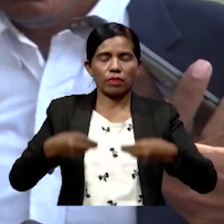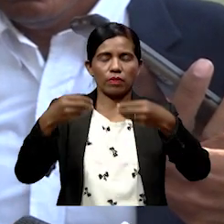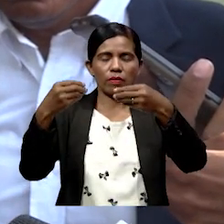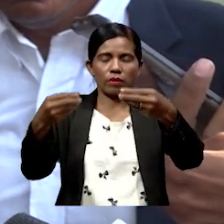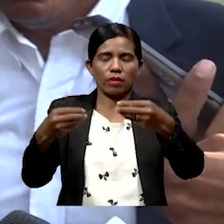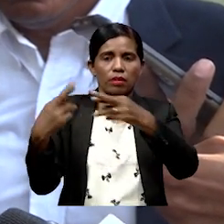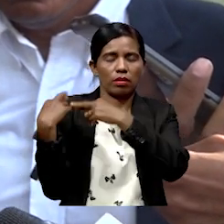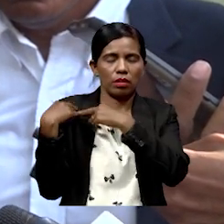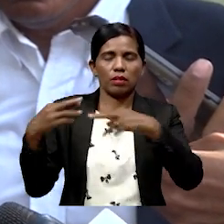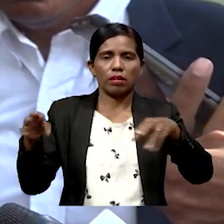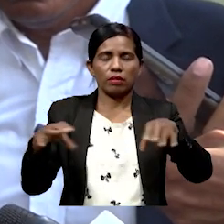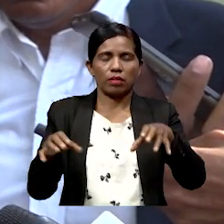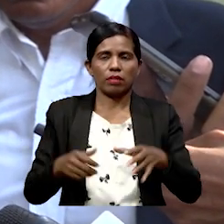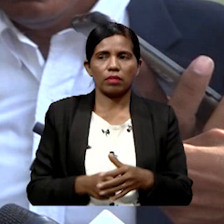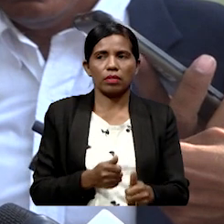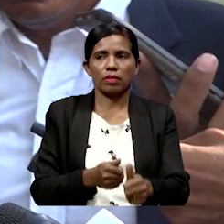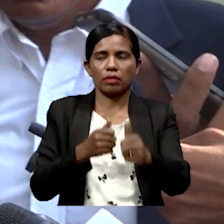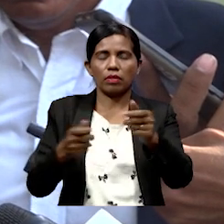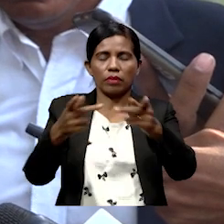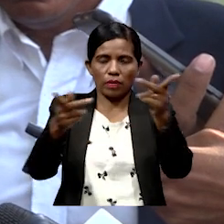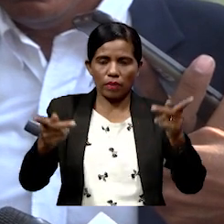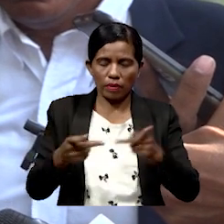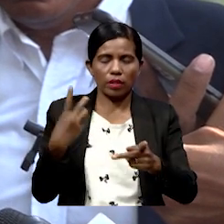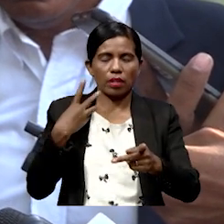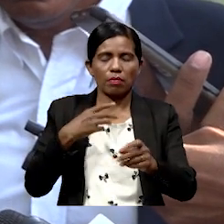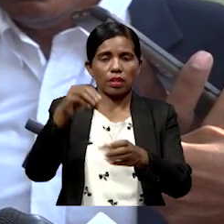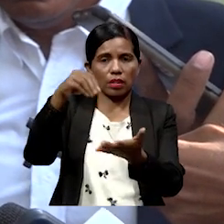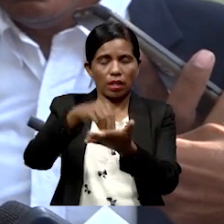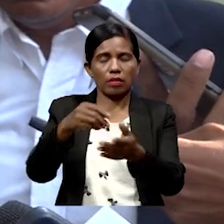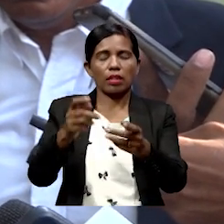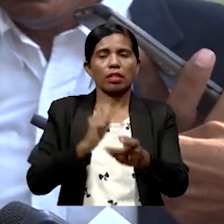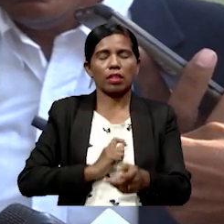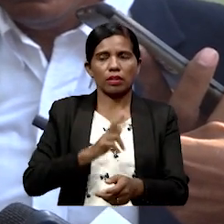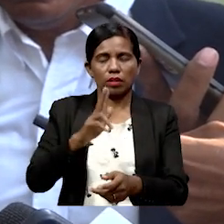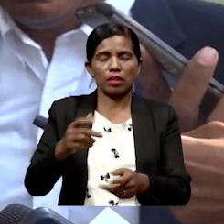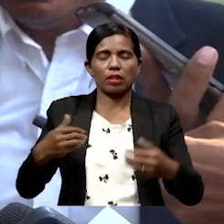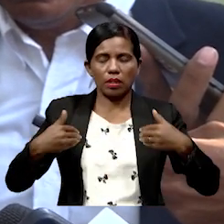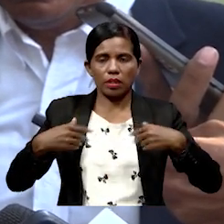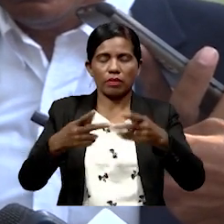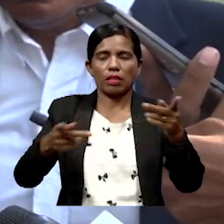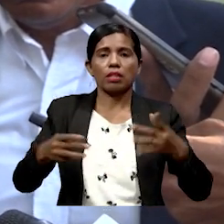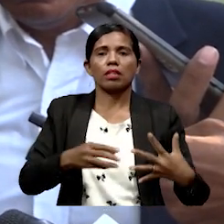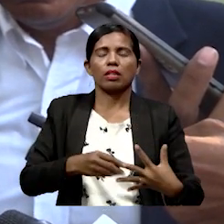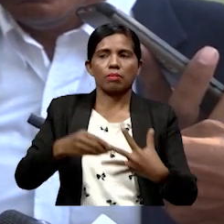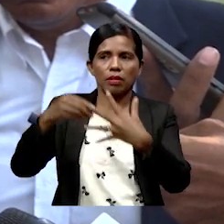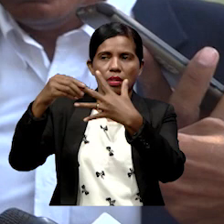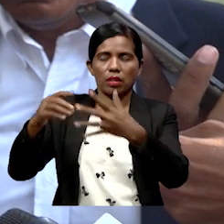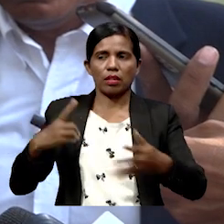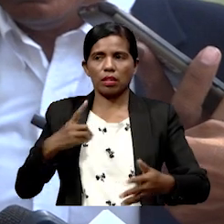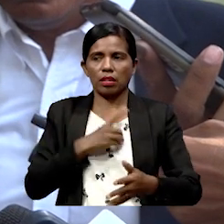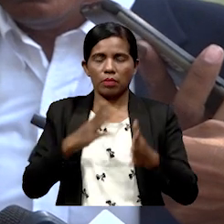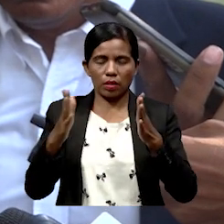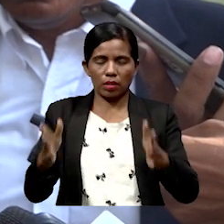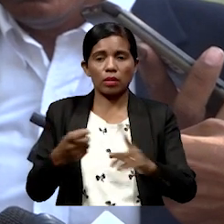tu era. Fatin mesmo que me organiza a Tachitolo, né? Se é fatin específico, ida ba deputado do